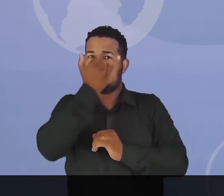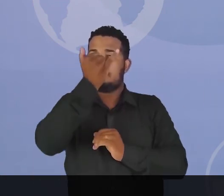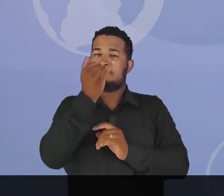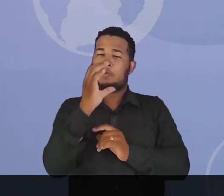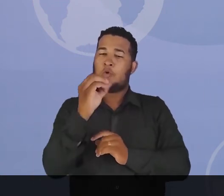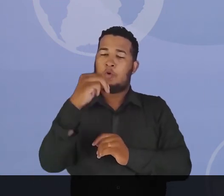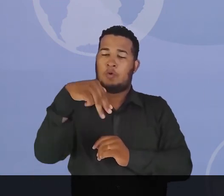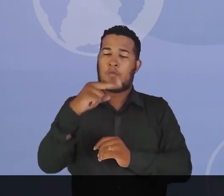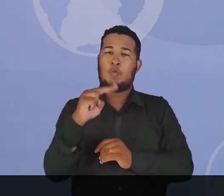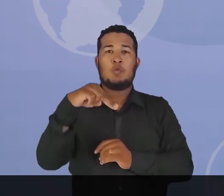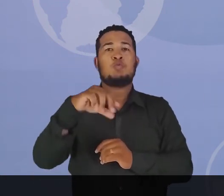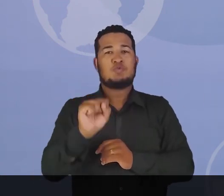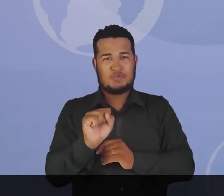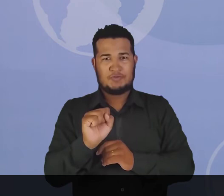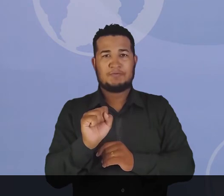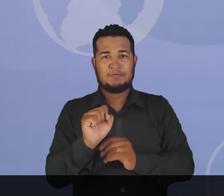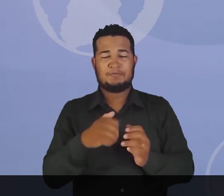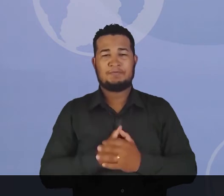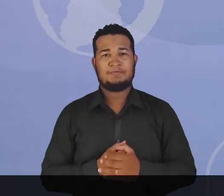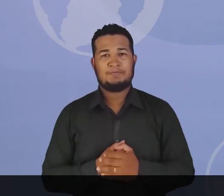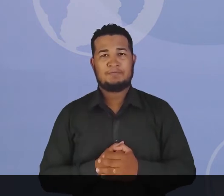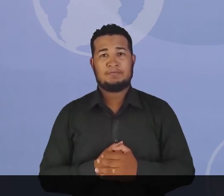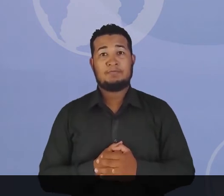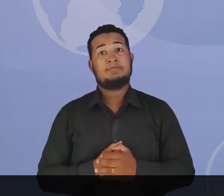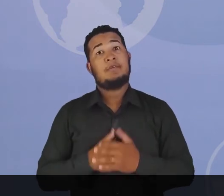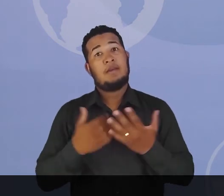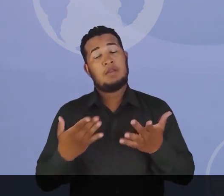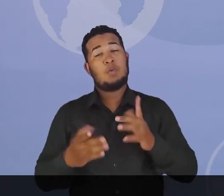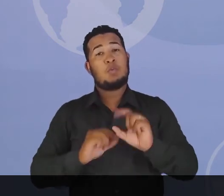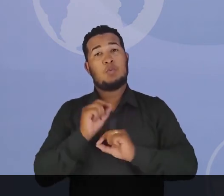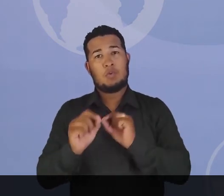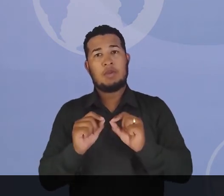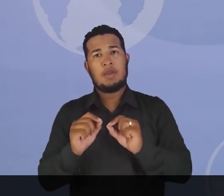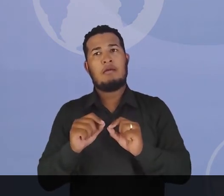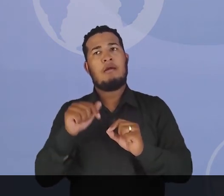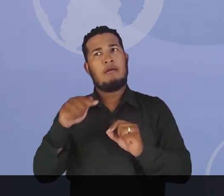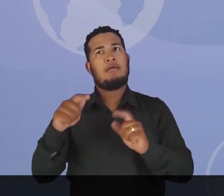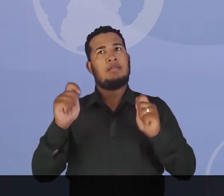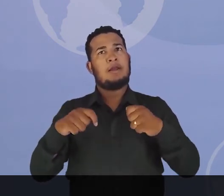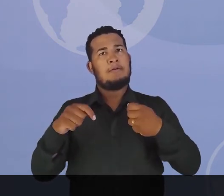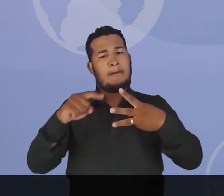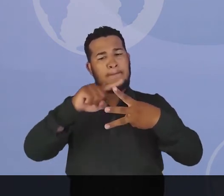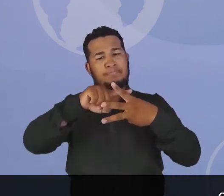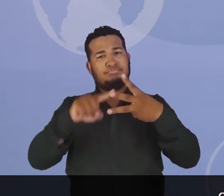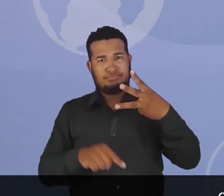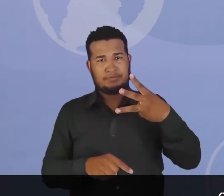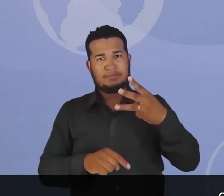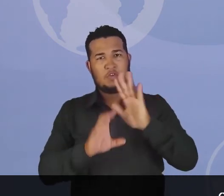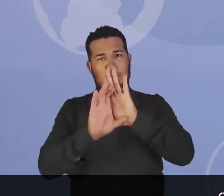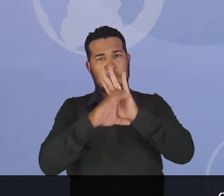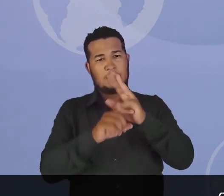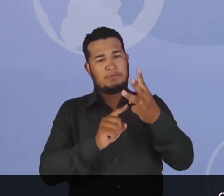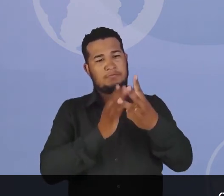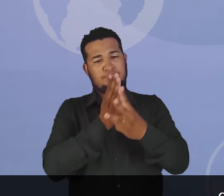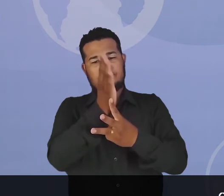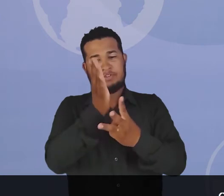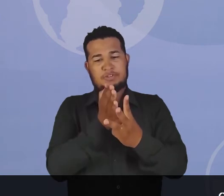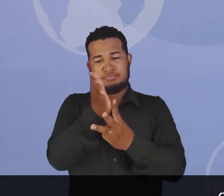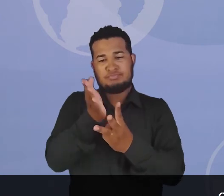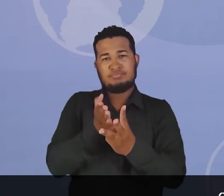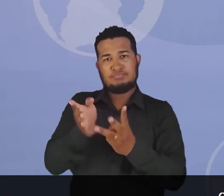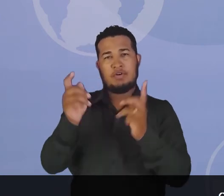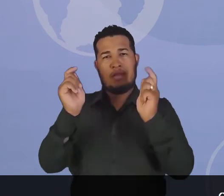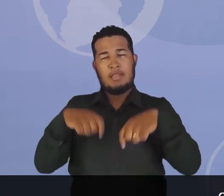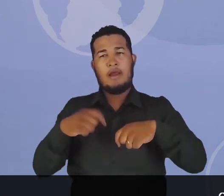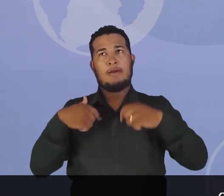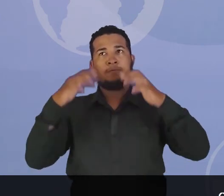Gerrit Herden oferece. Então, galera, a partir desses três conceitos, eu tenho elementos para